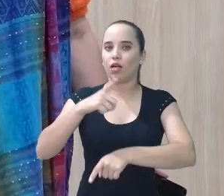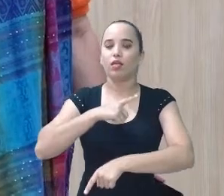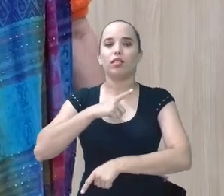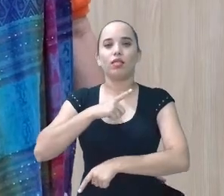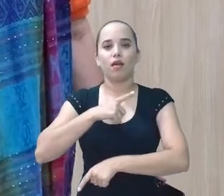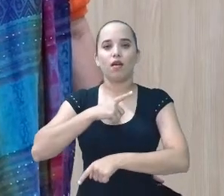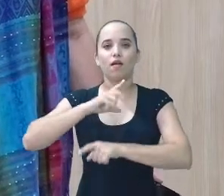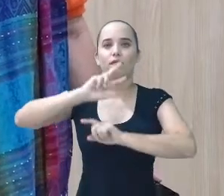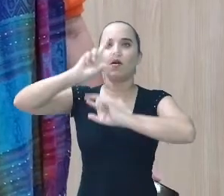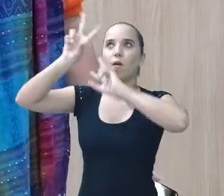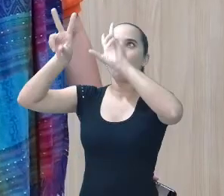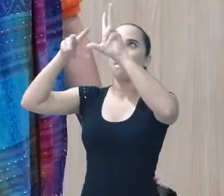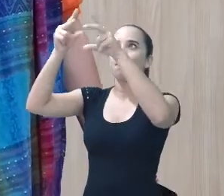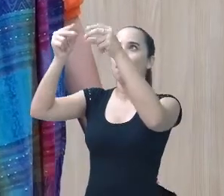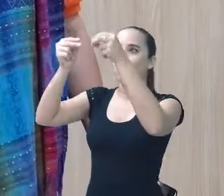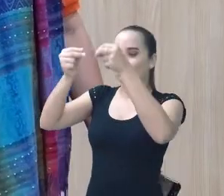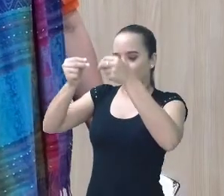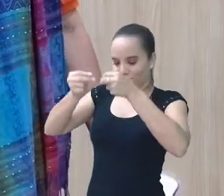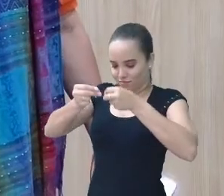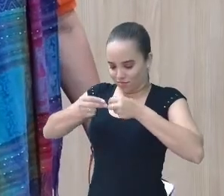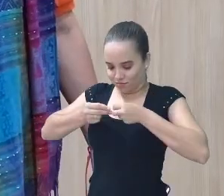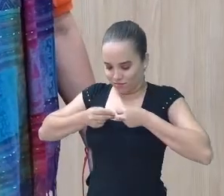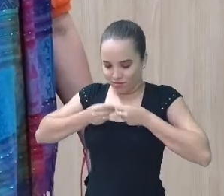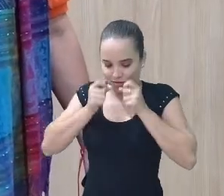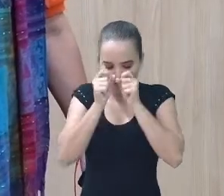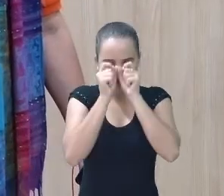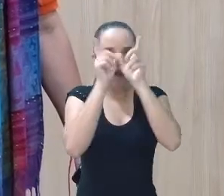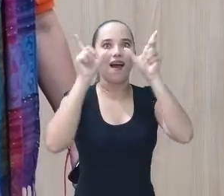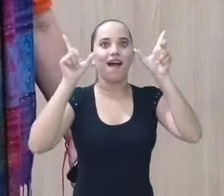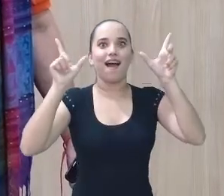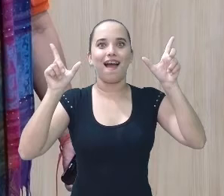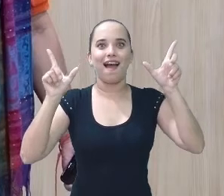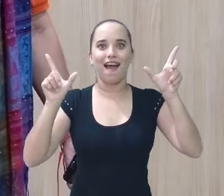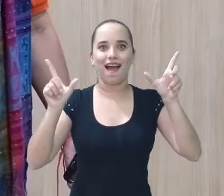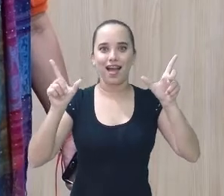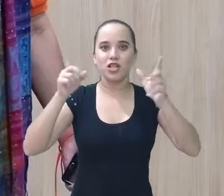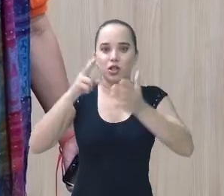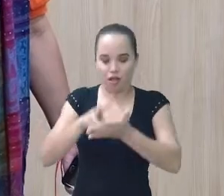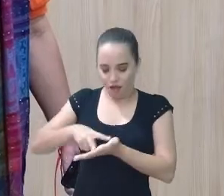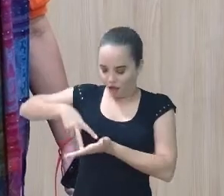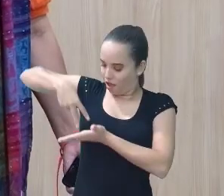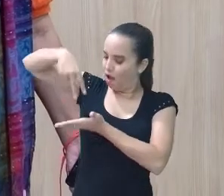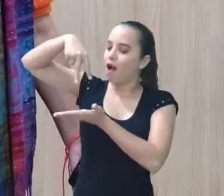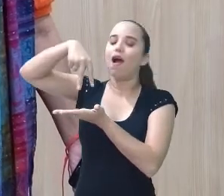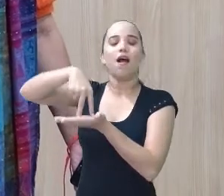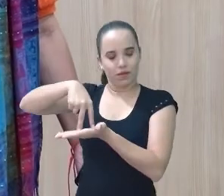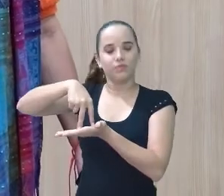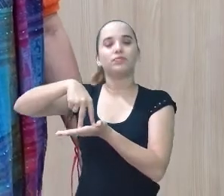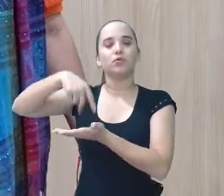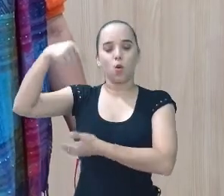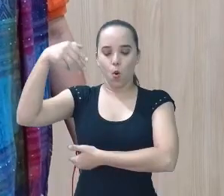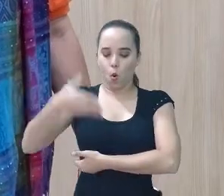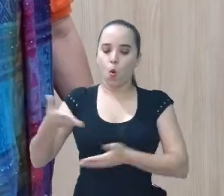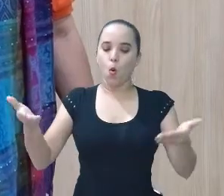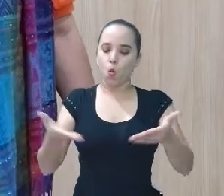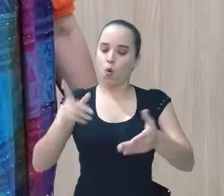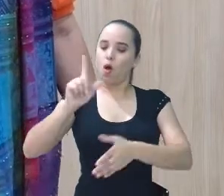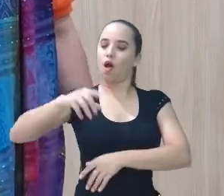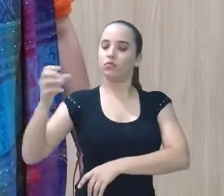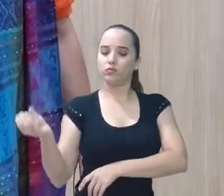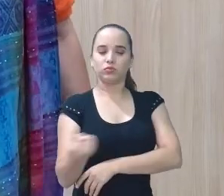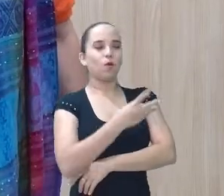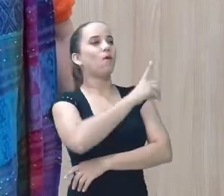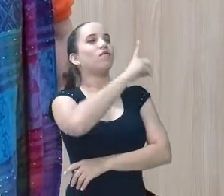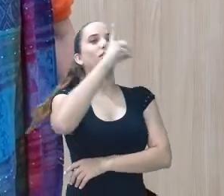o presente divino, né? De abrir os olhos, levantar e dizer, hoje é um novo dia.